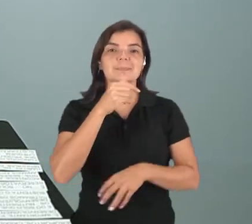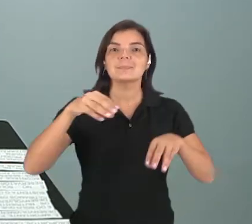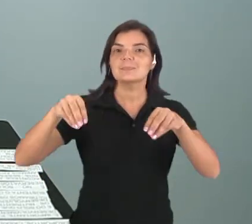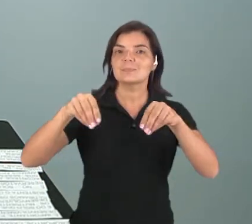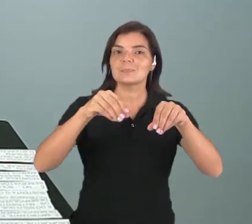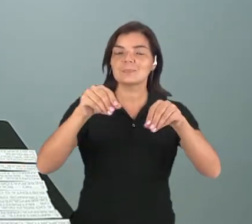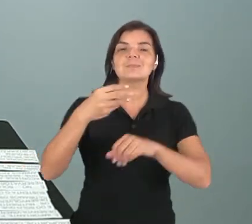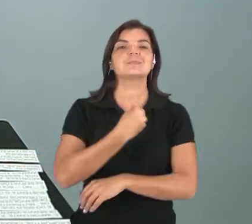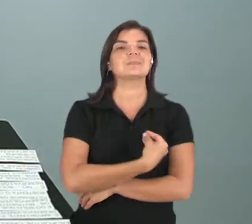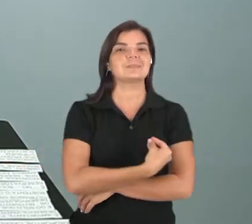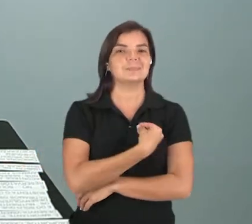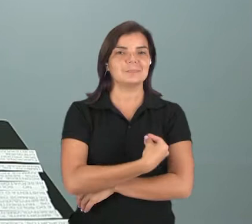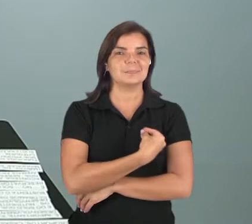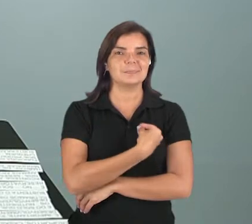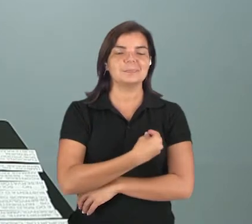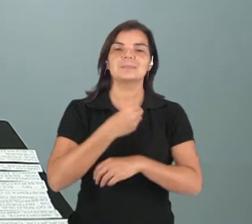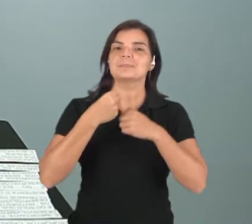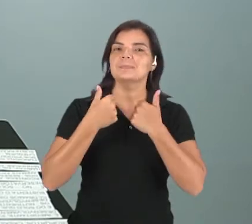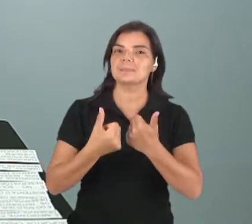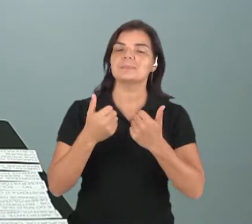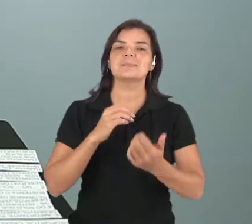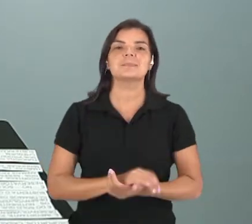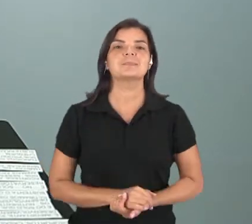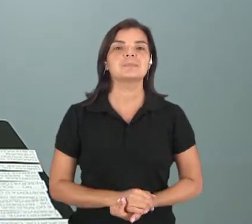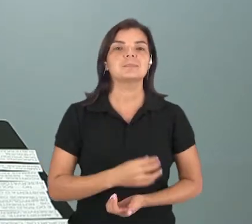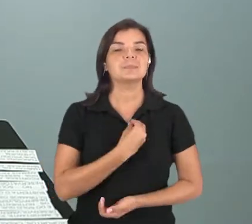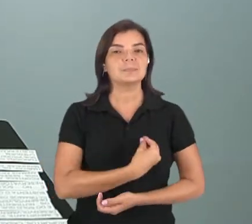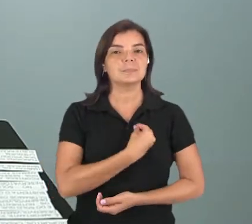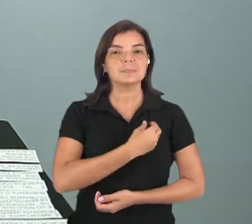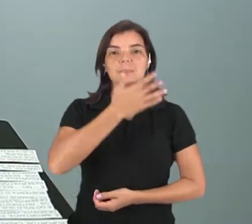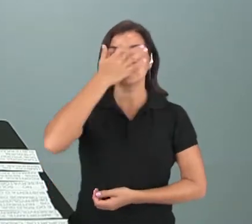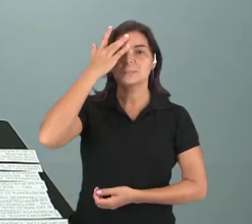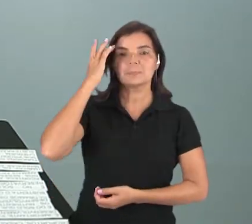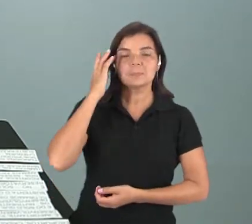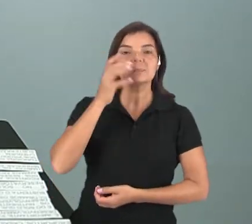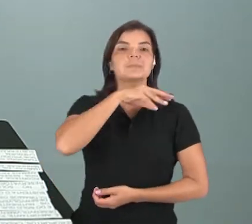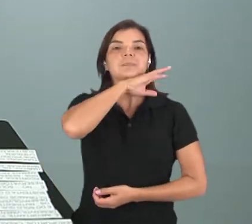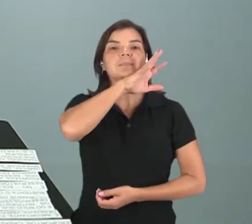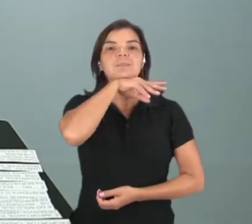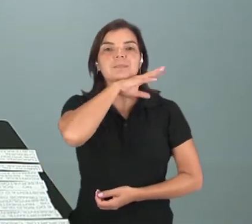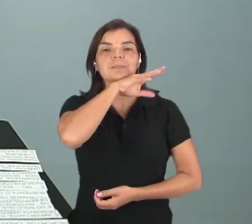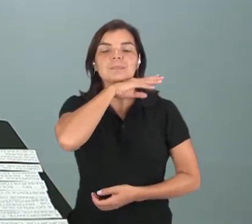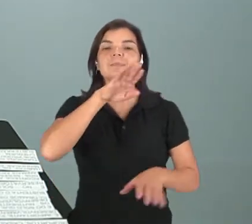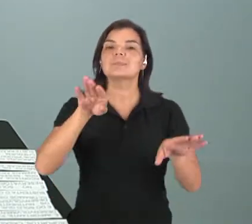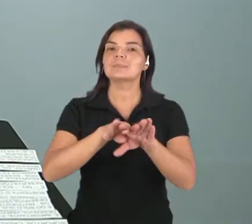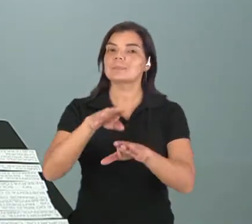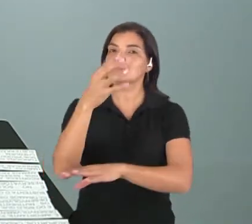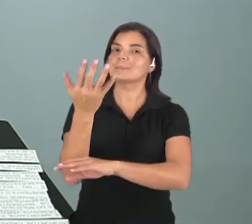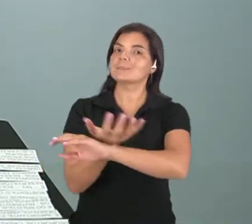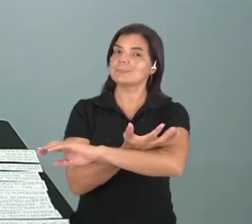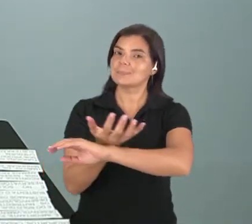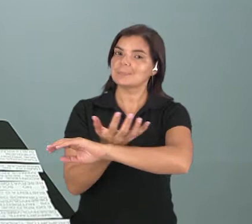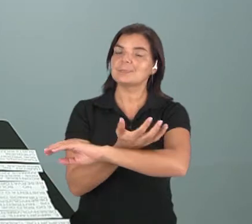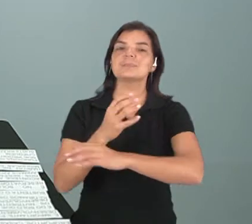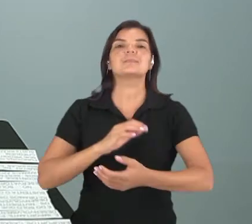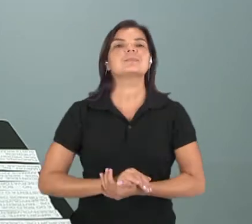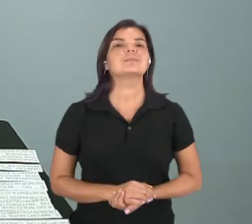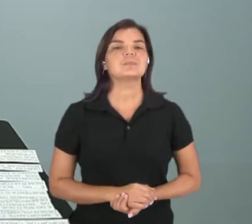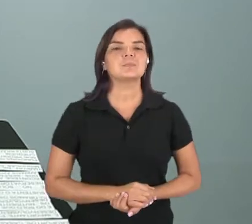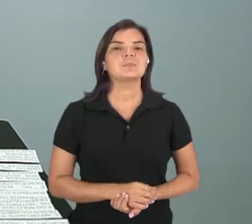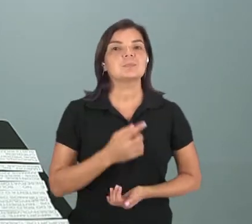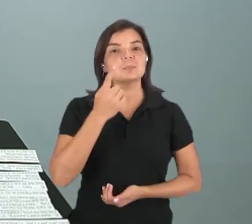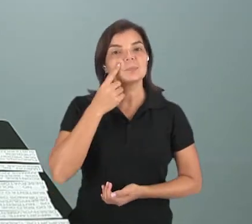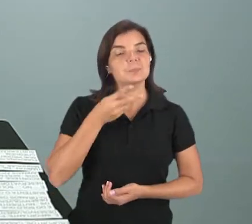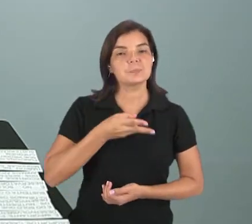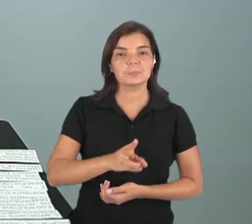solo para a vida. Muito bem. Para a vida dos seres humanos, dos animais e dos vegetais. Muito bem. Vamos